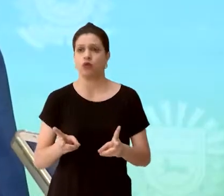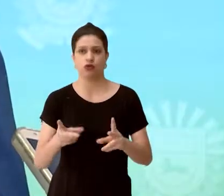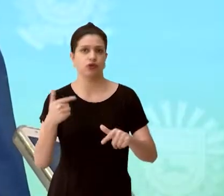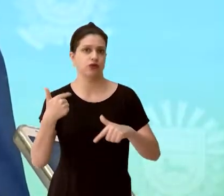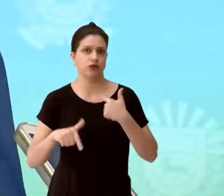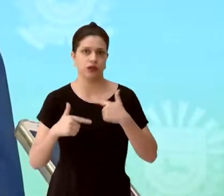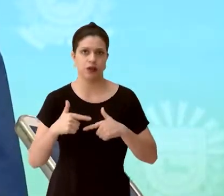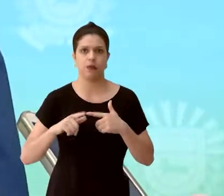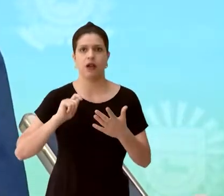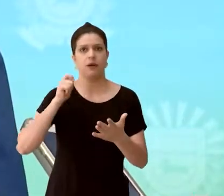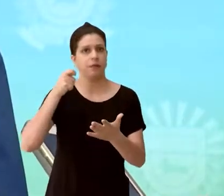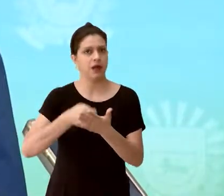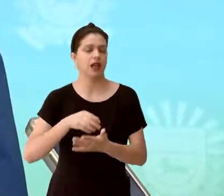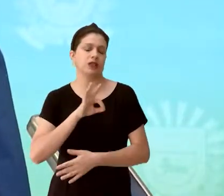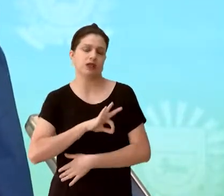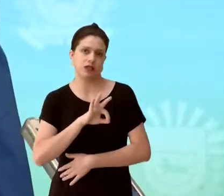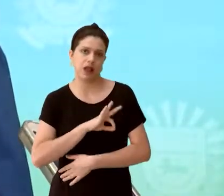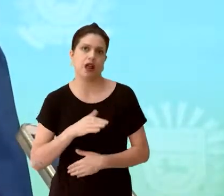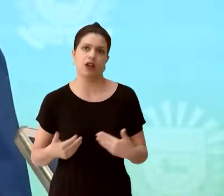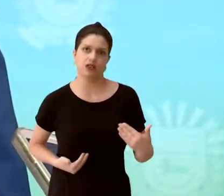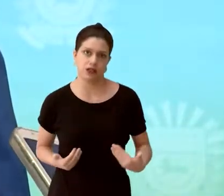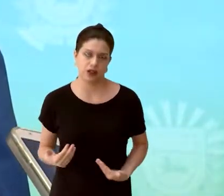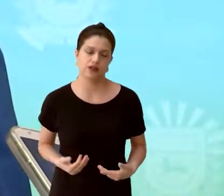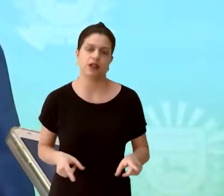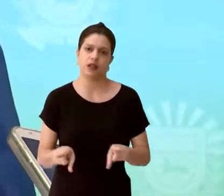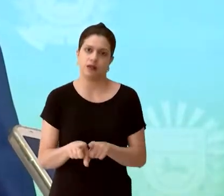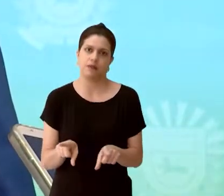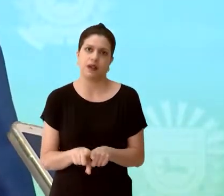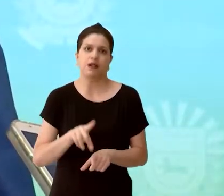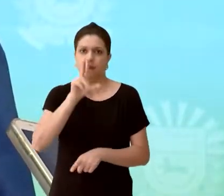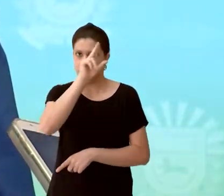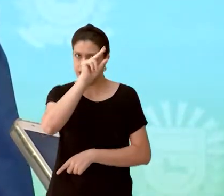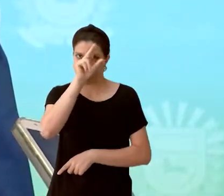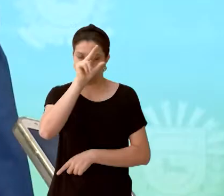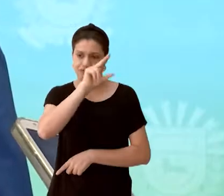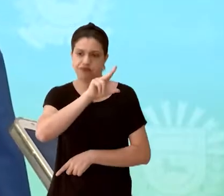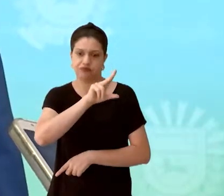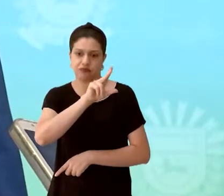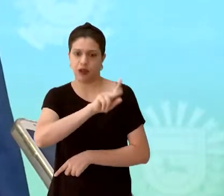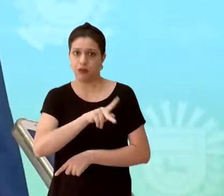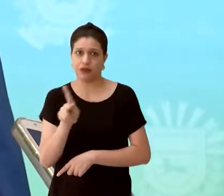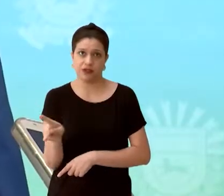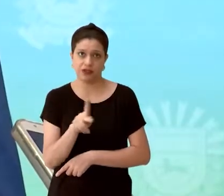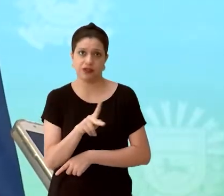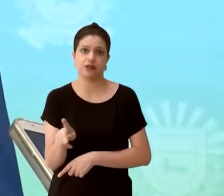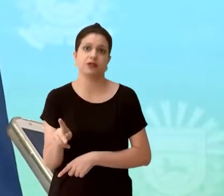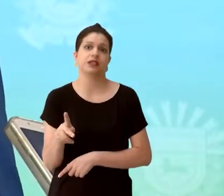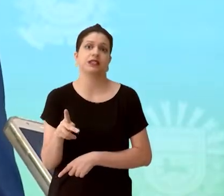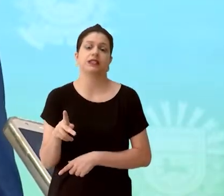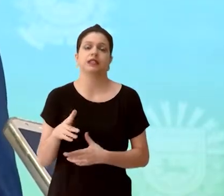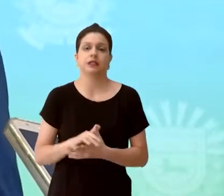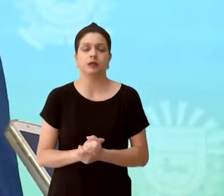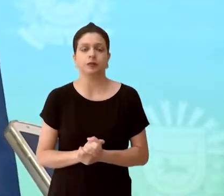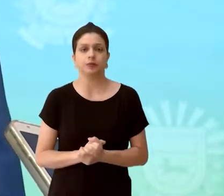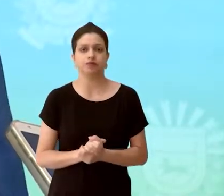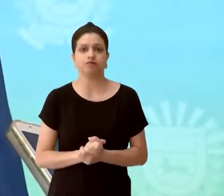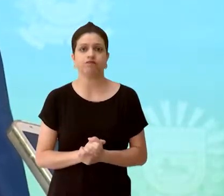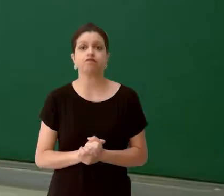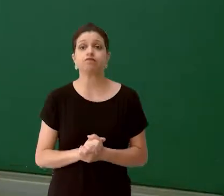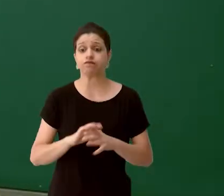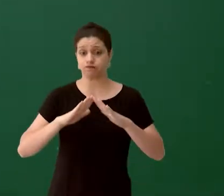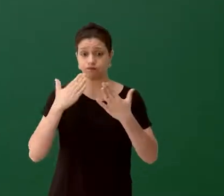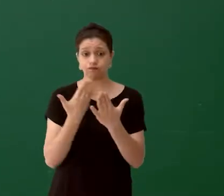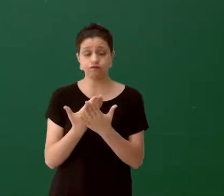período, continuam com seus compromissos, pagando salário de funcionários também, de professores, e com uma inadimplência muito